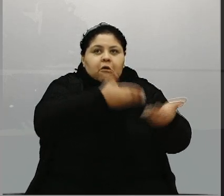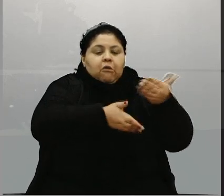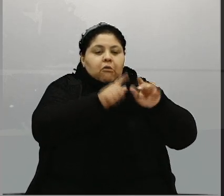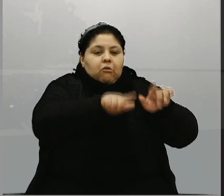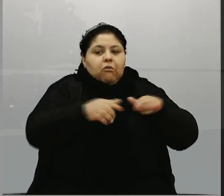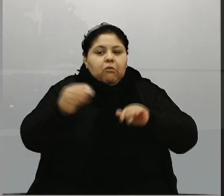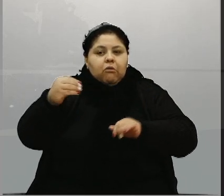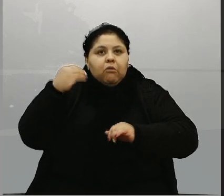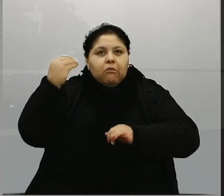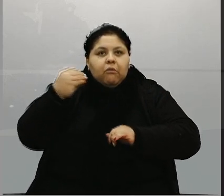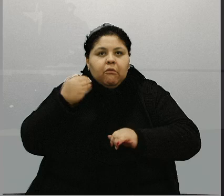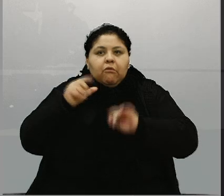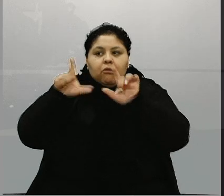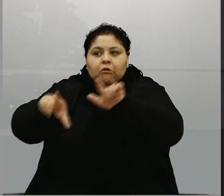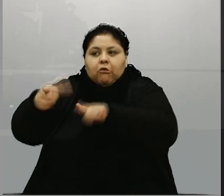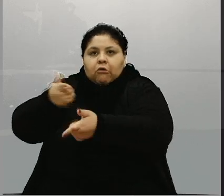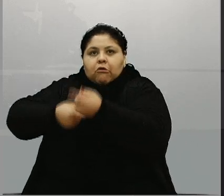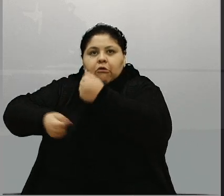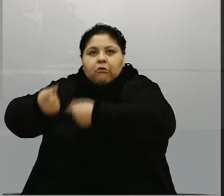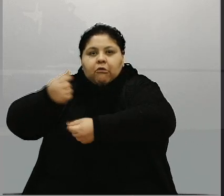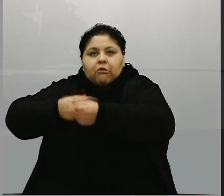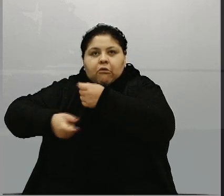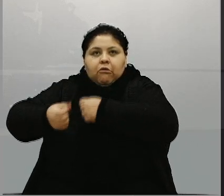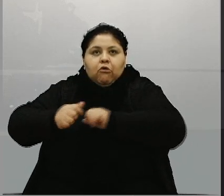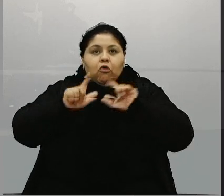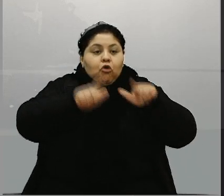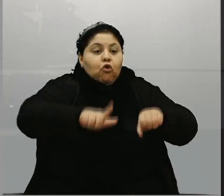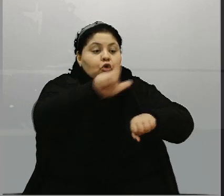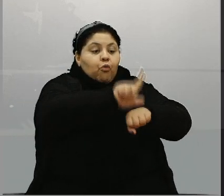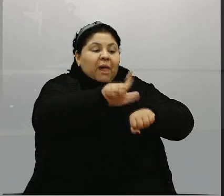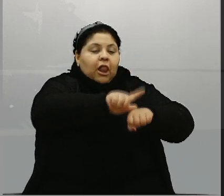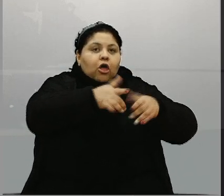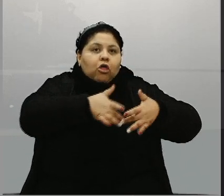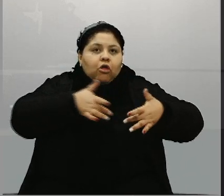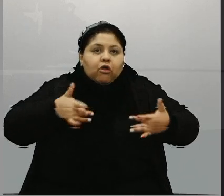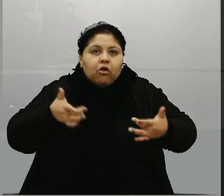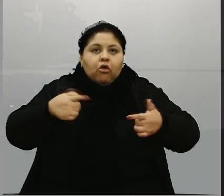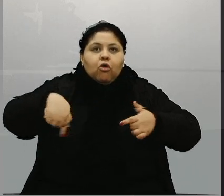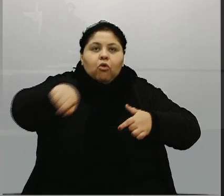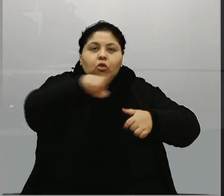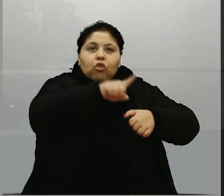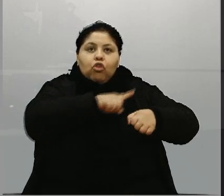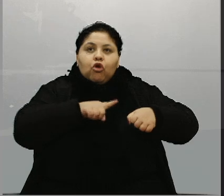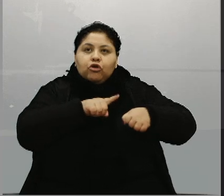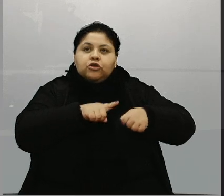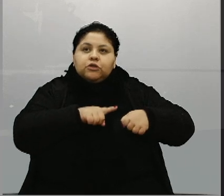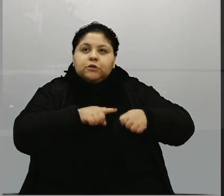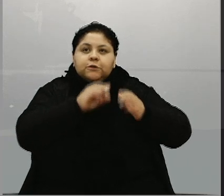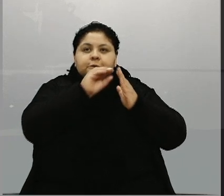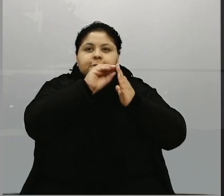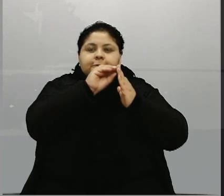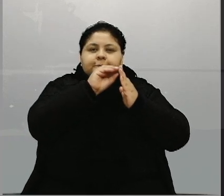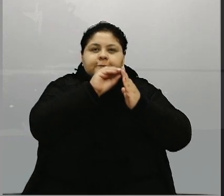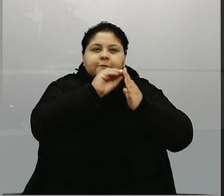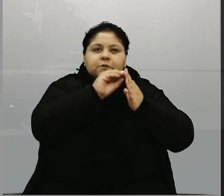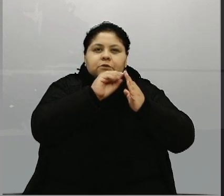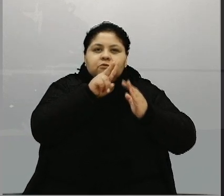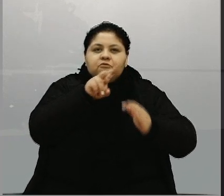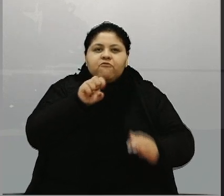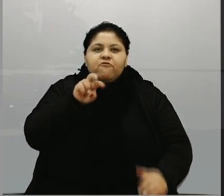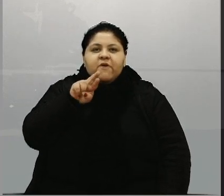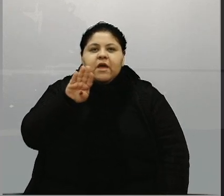nosso escritório, teremos uma boutique solidária, teremos o nosso verbo social, onde nós montamos as cestas para